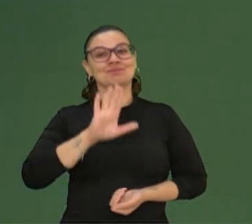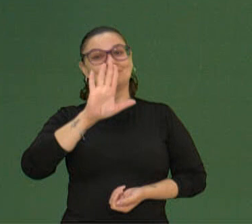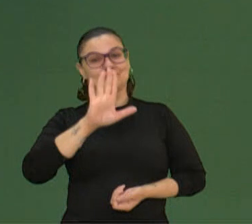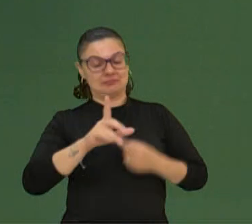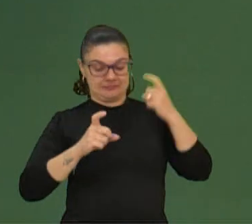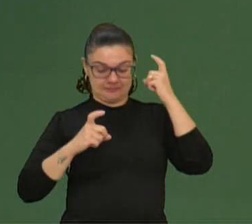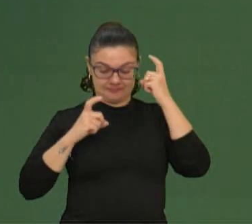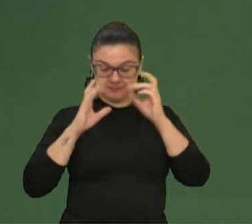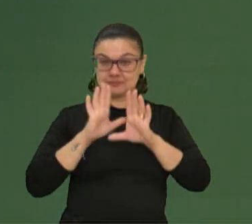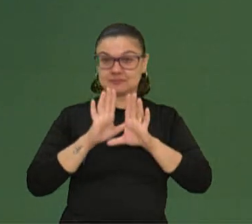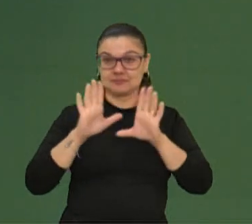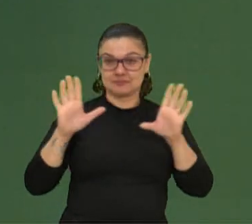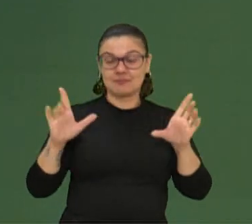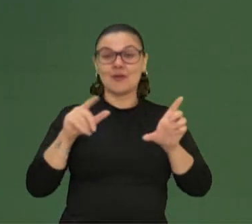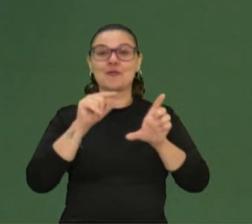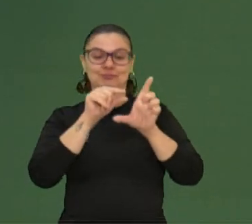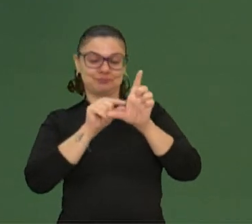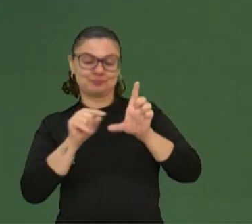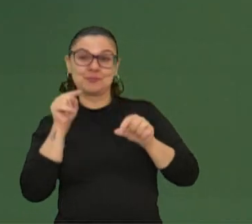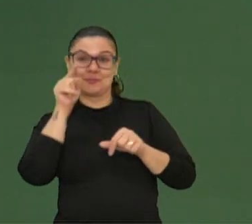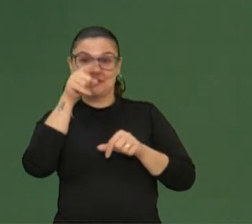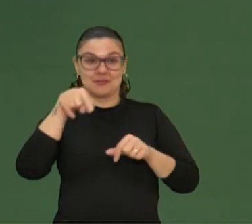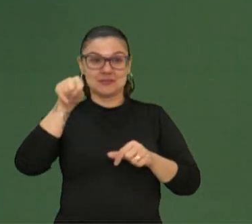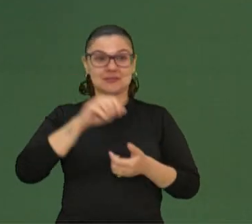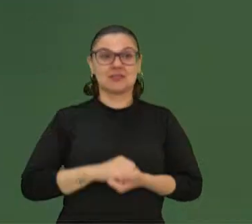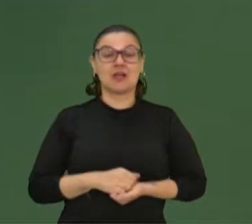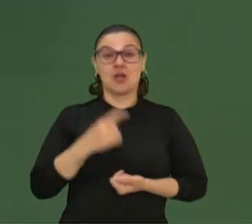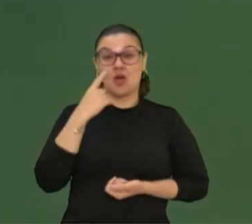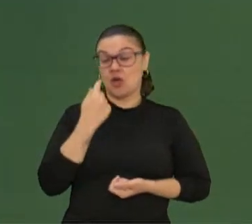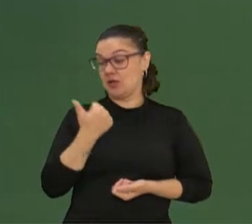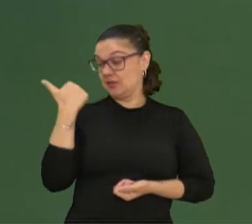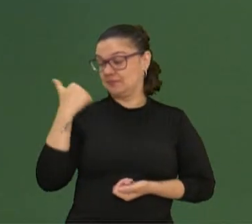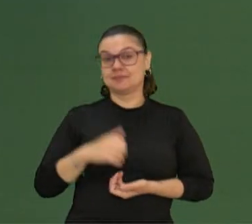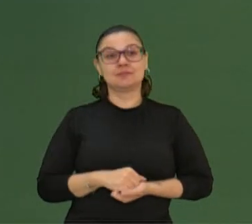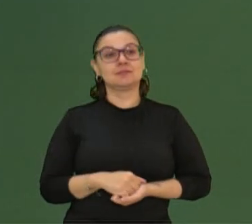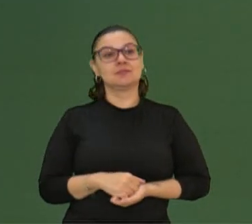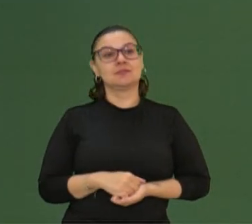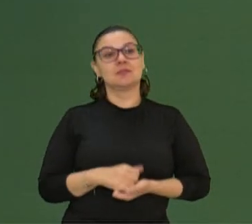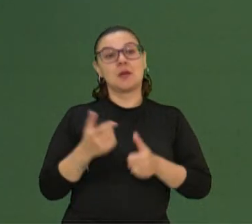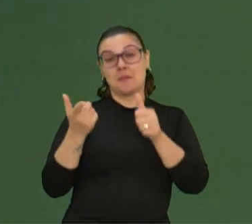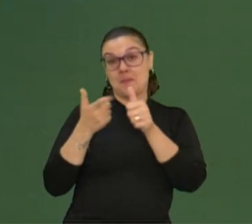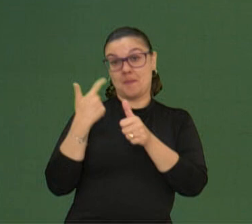incomode com isso. Vou legendar para vocês. Vamos lá, pesado? Meninada.